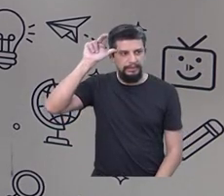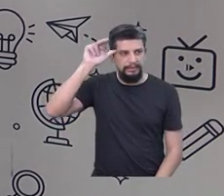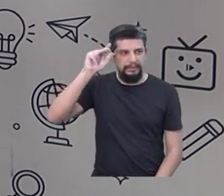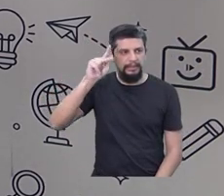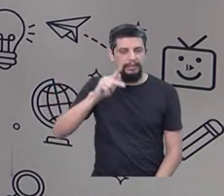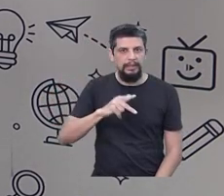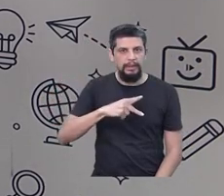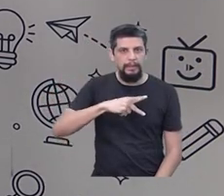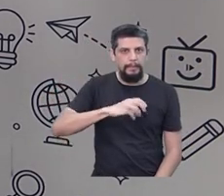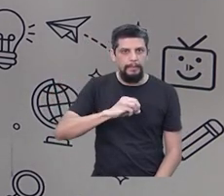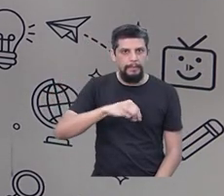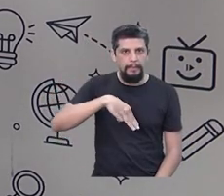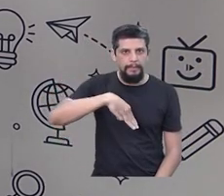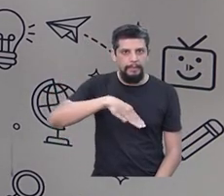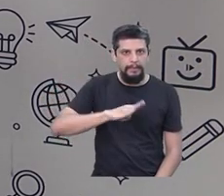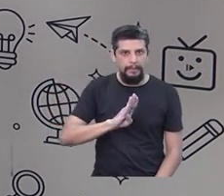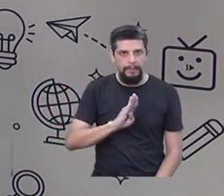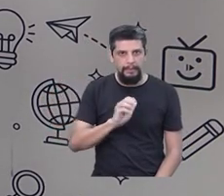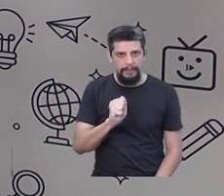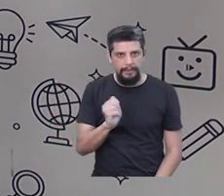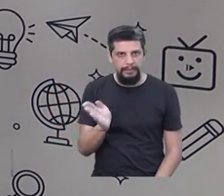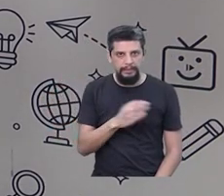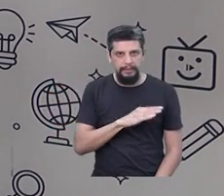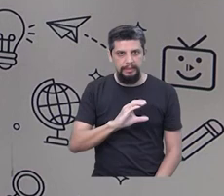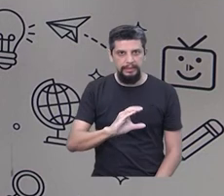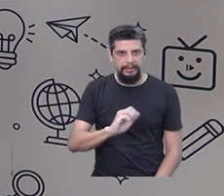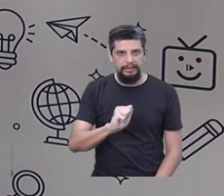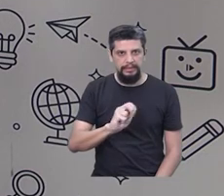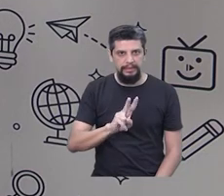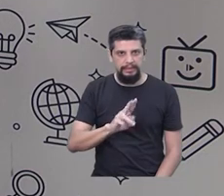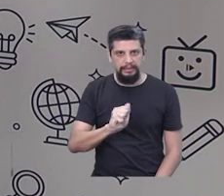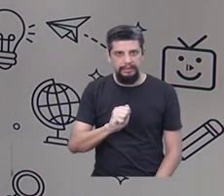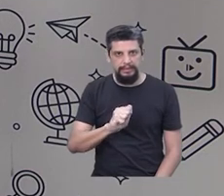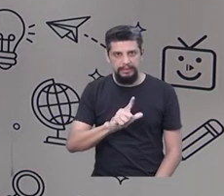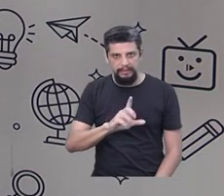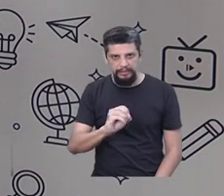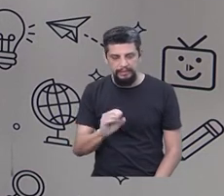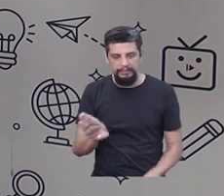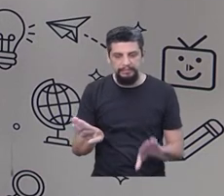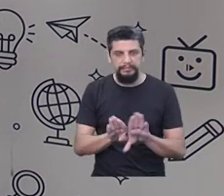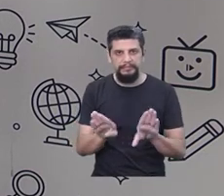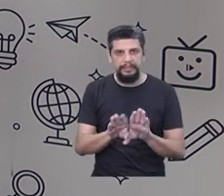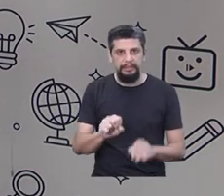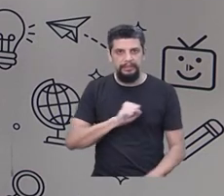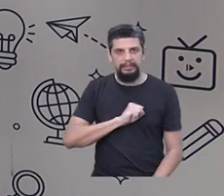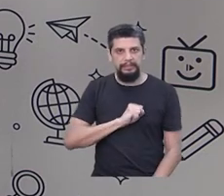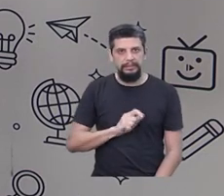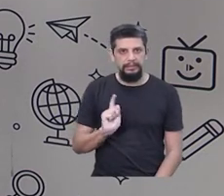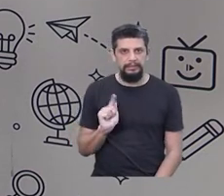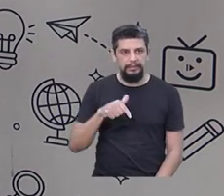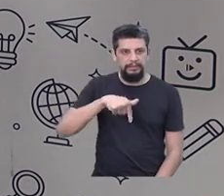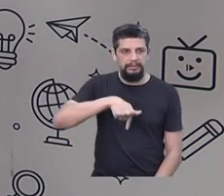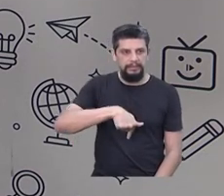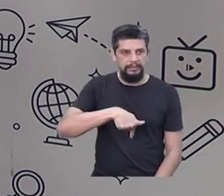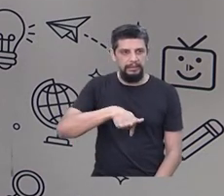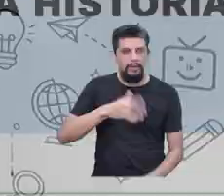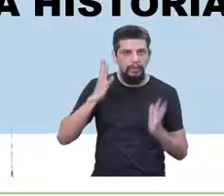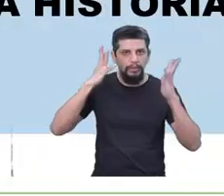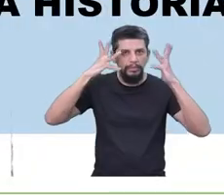a pomba e o cavalo. Número 7. Animal que